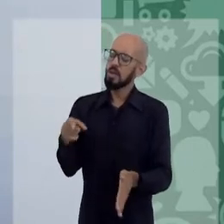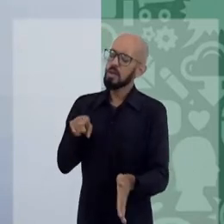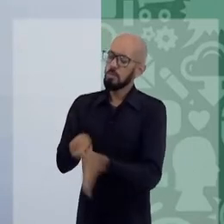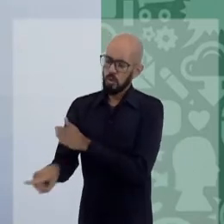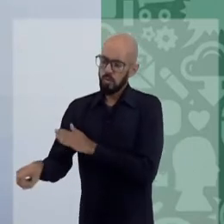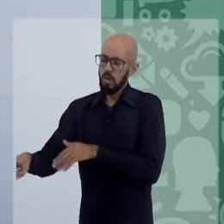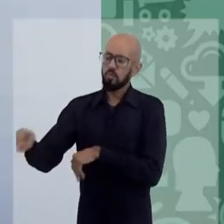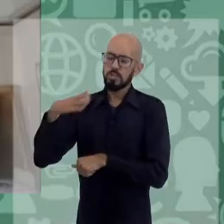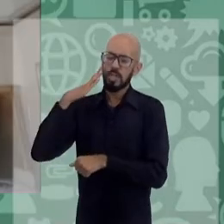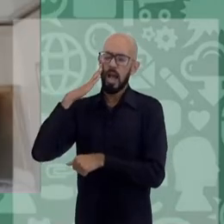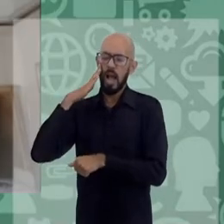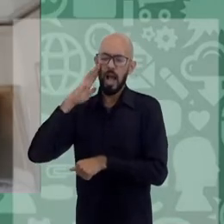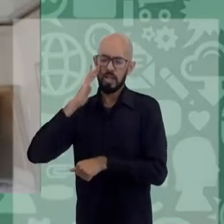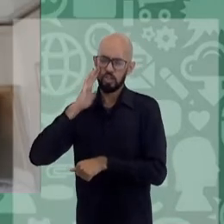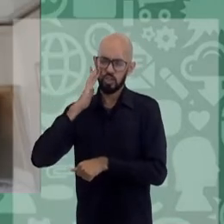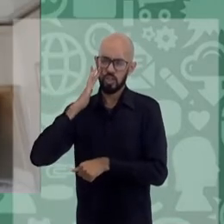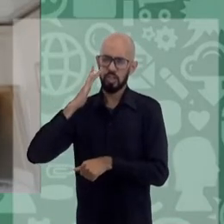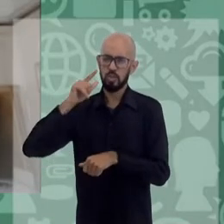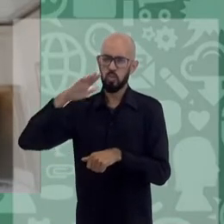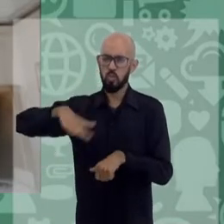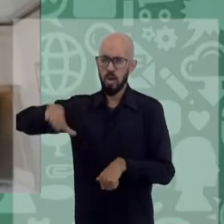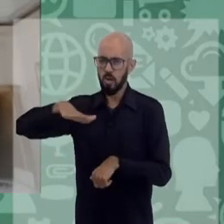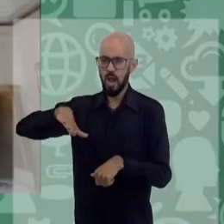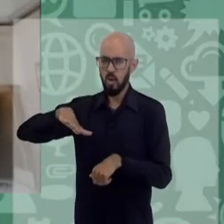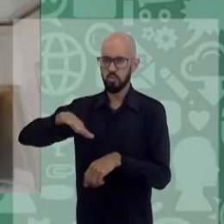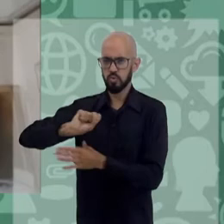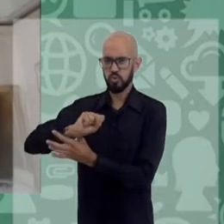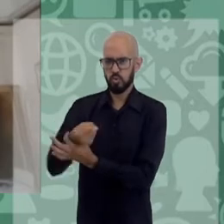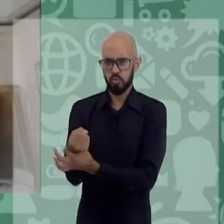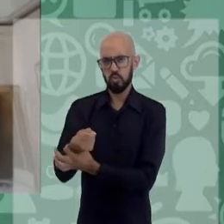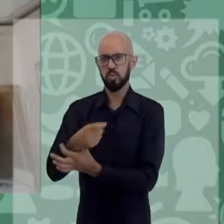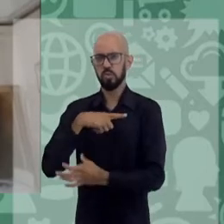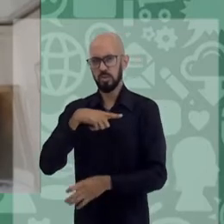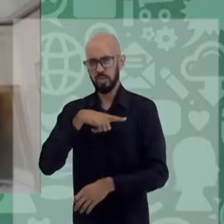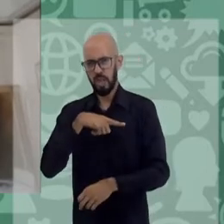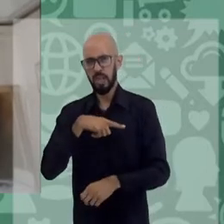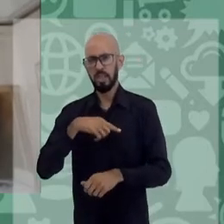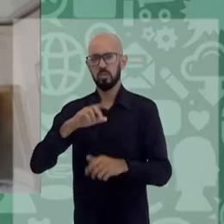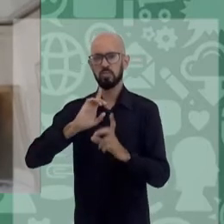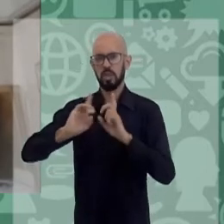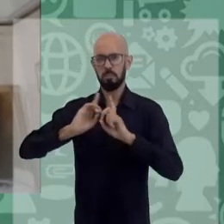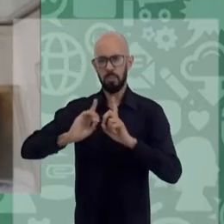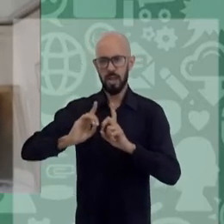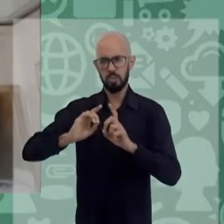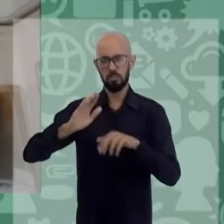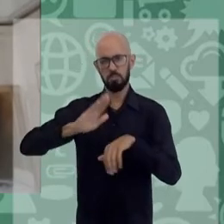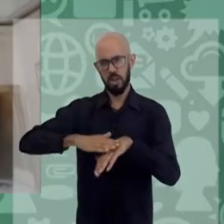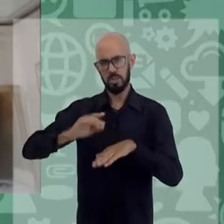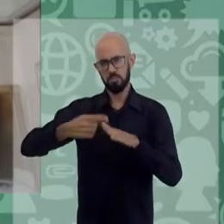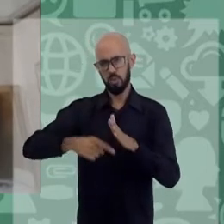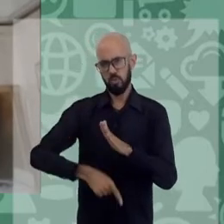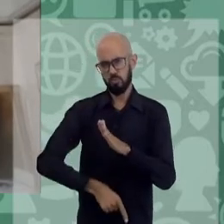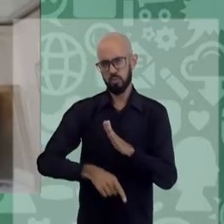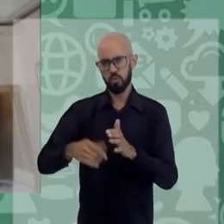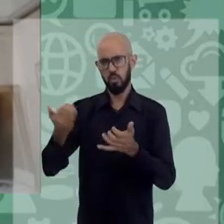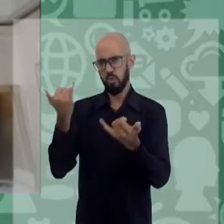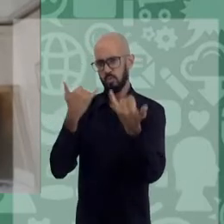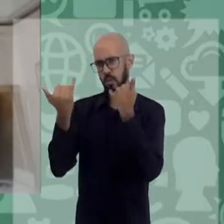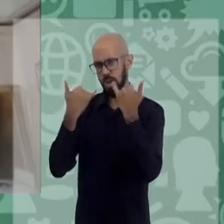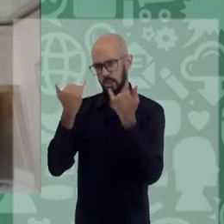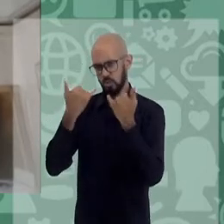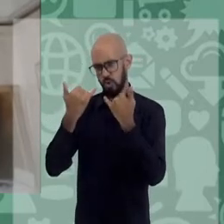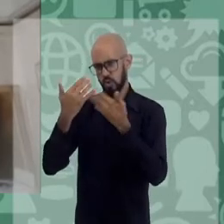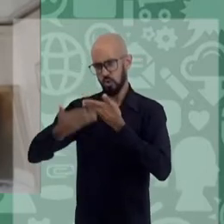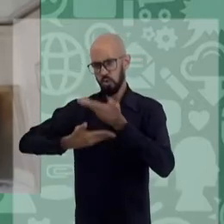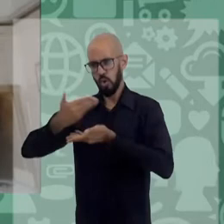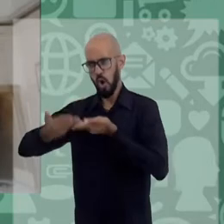que ambientes seguros proporcionam debates mais densos, com mais consistência aí de informações,